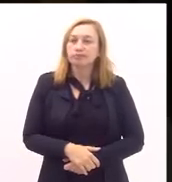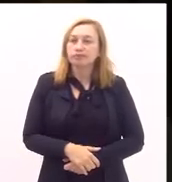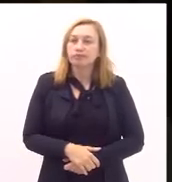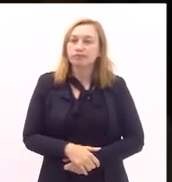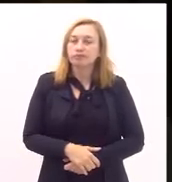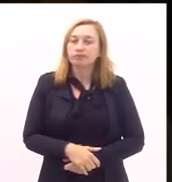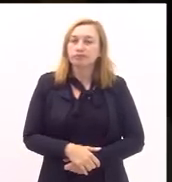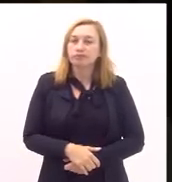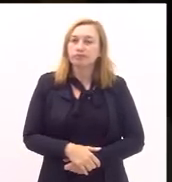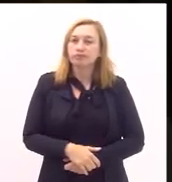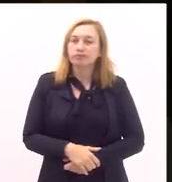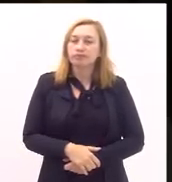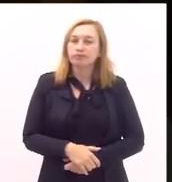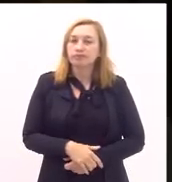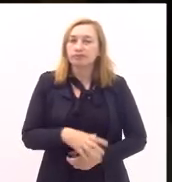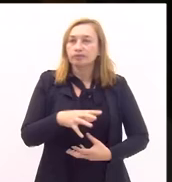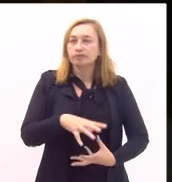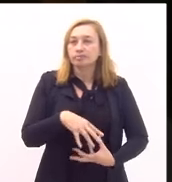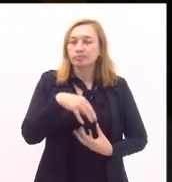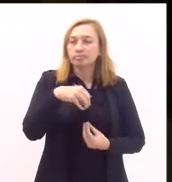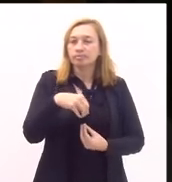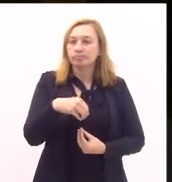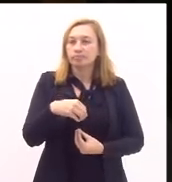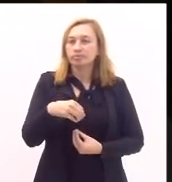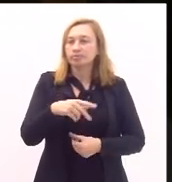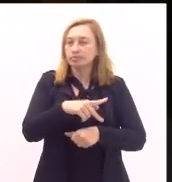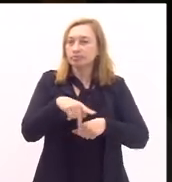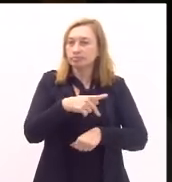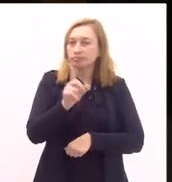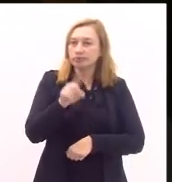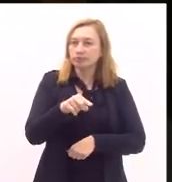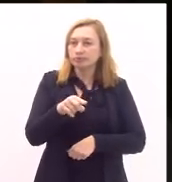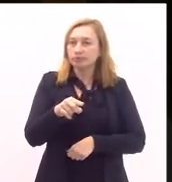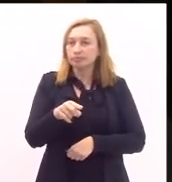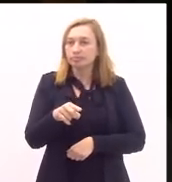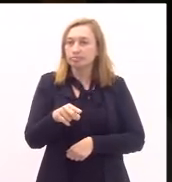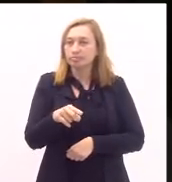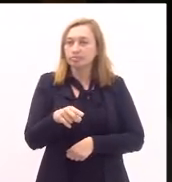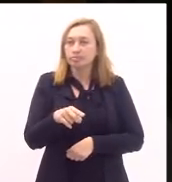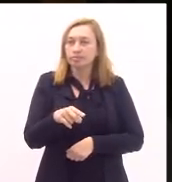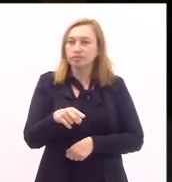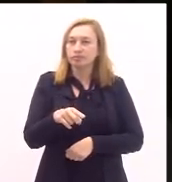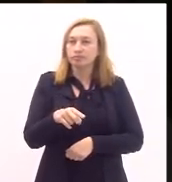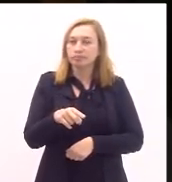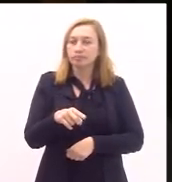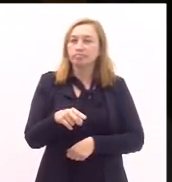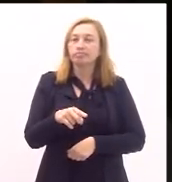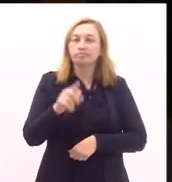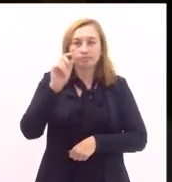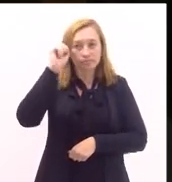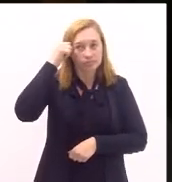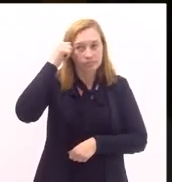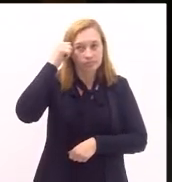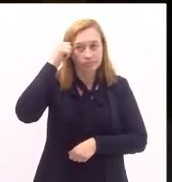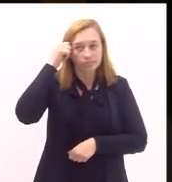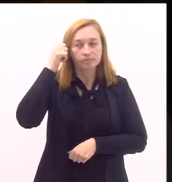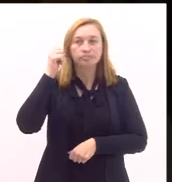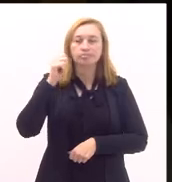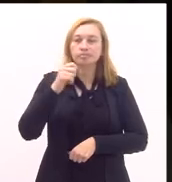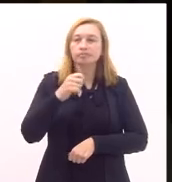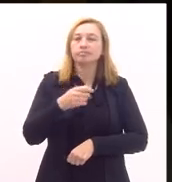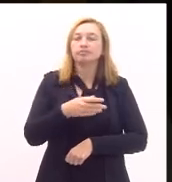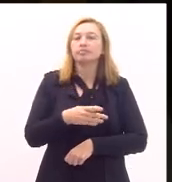pra quem da alma a este país é indiscutivelmente os meus são os negros são os